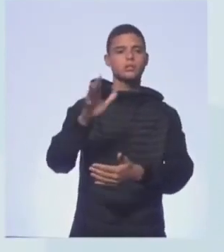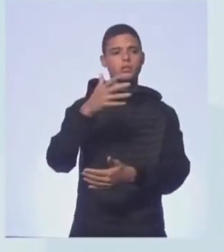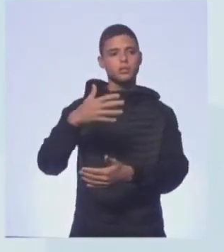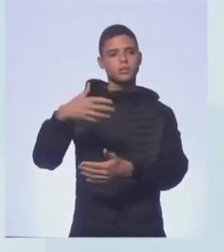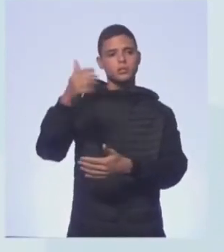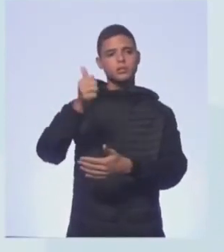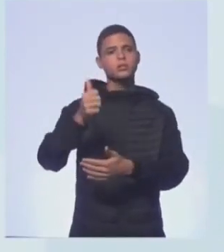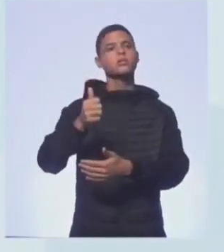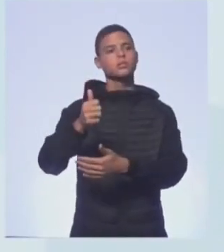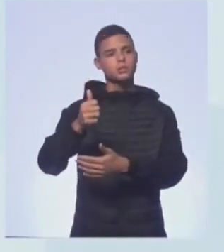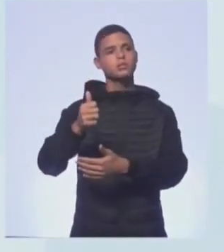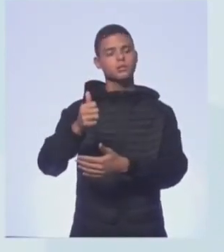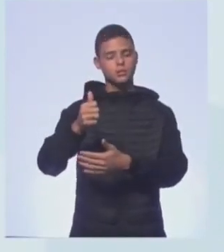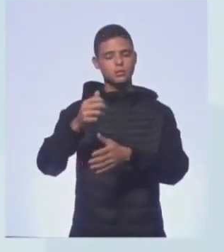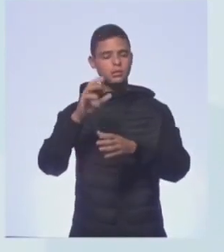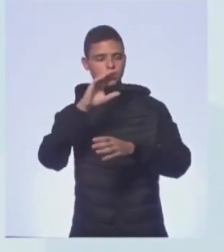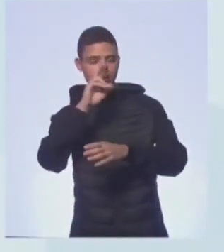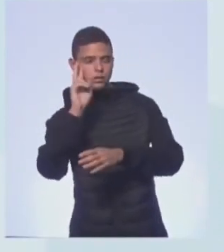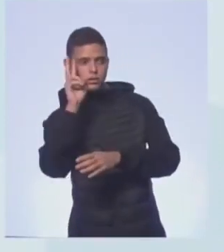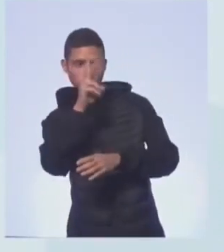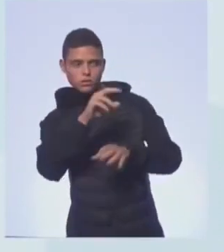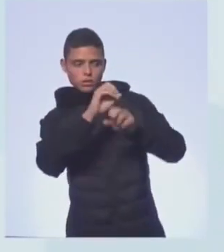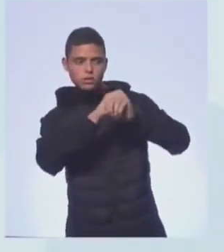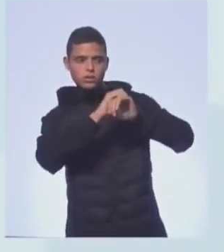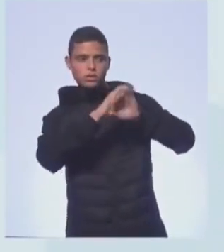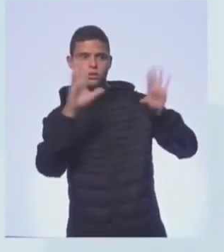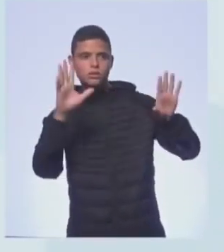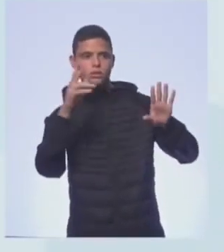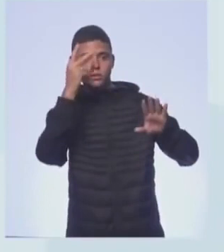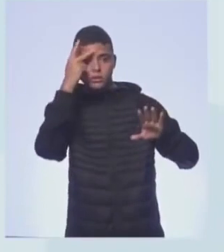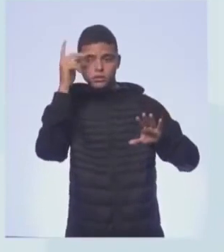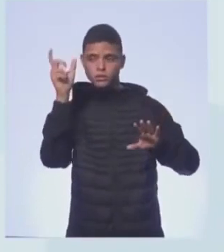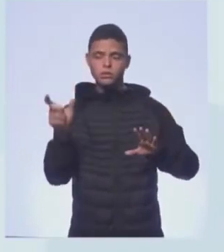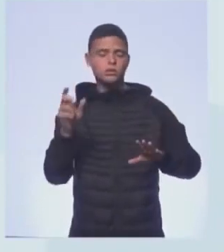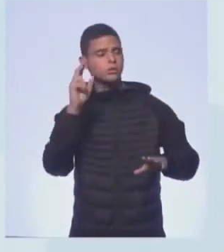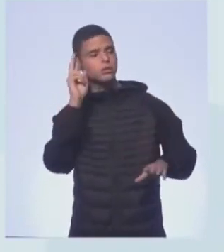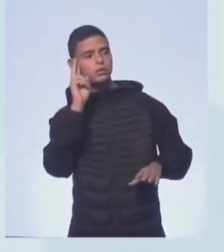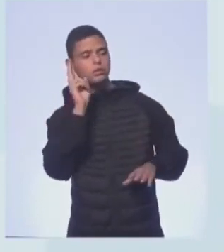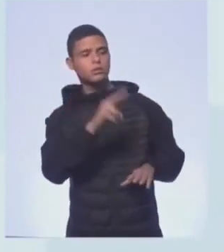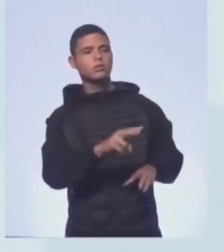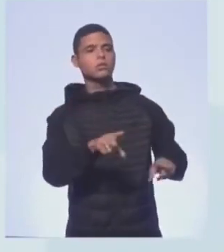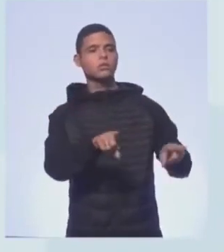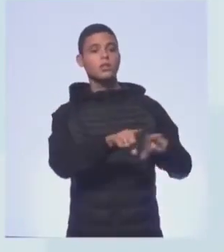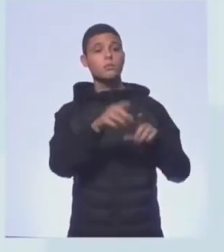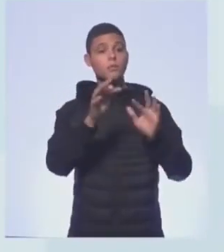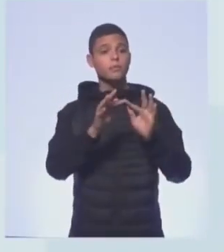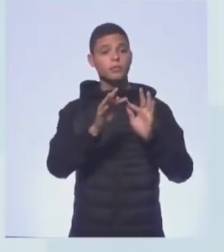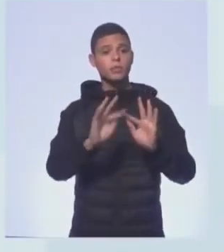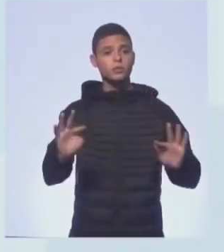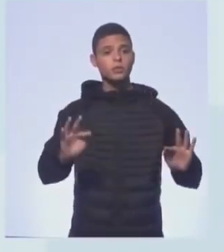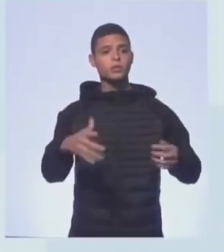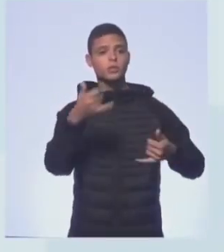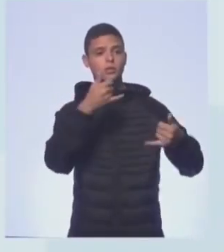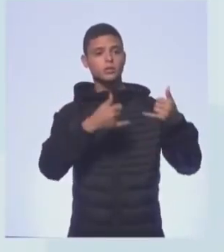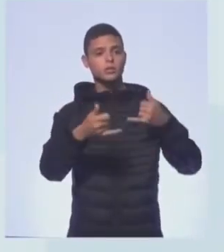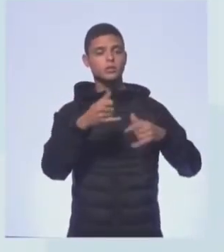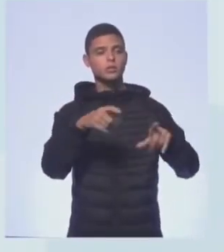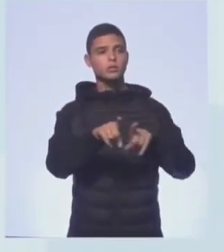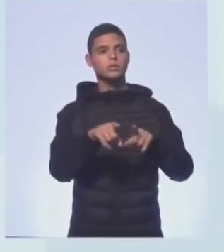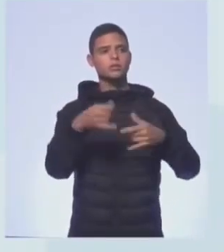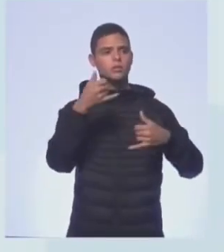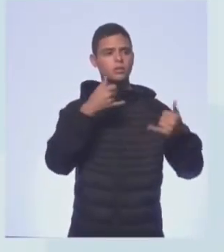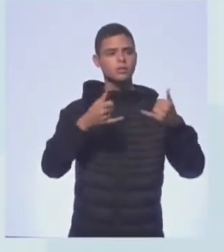melhorar a percepção, a leitura, né, de quem tem acesso a esse texto. Então, para facilitar o acesso à informação. Então, a informação é